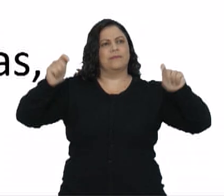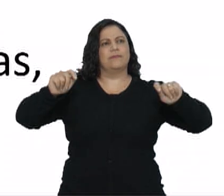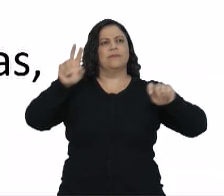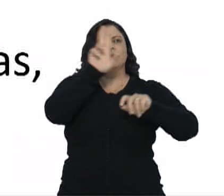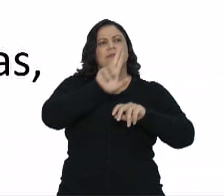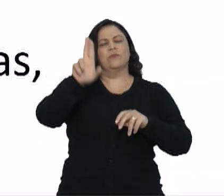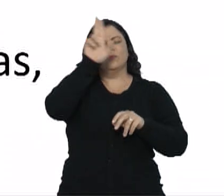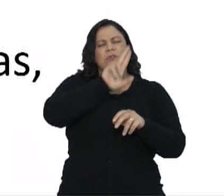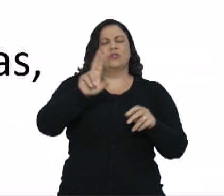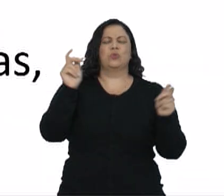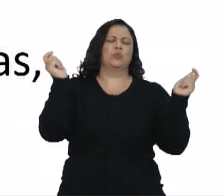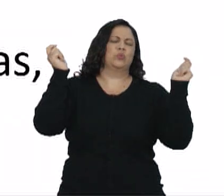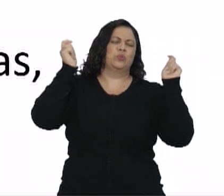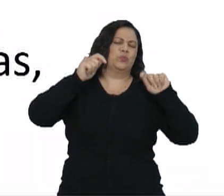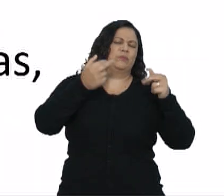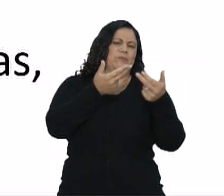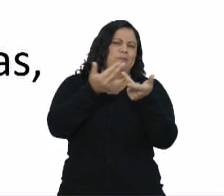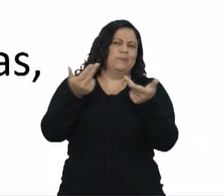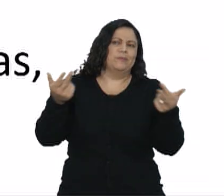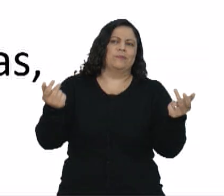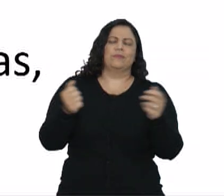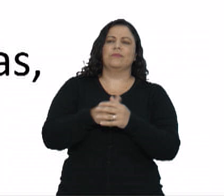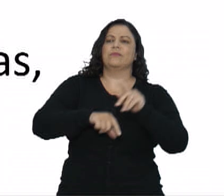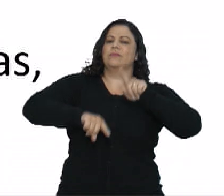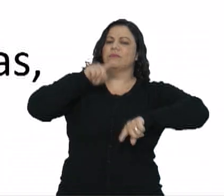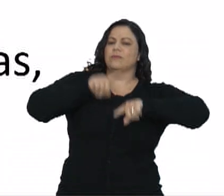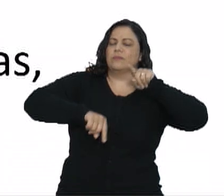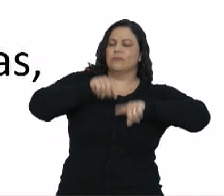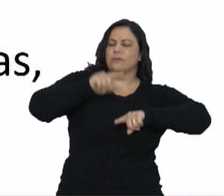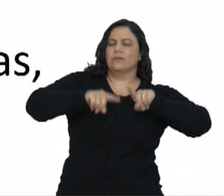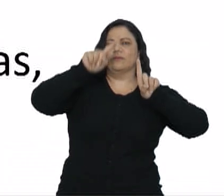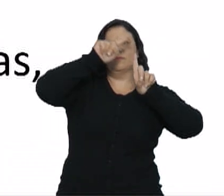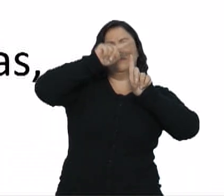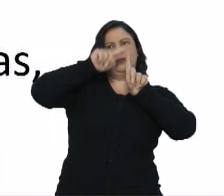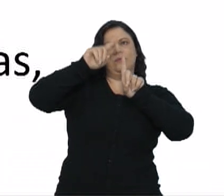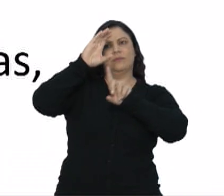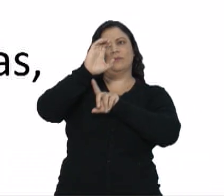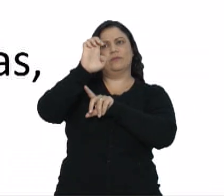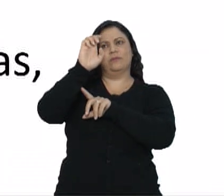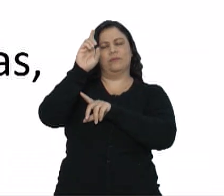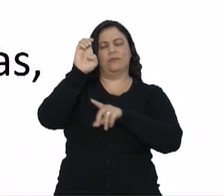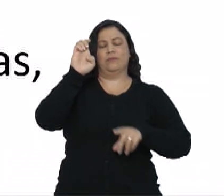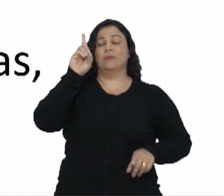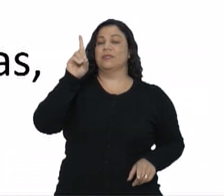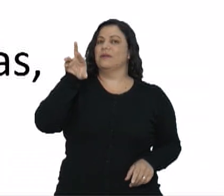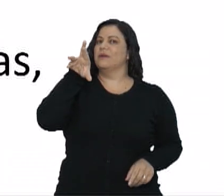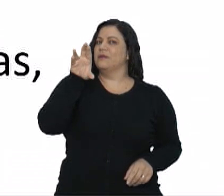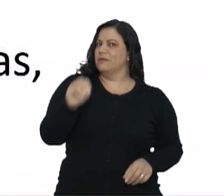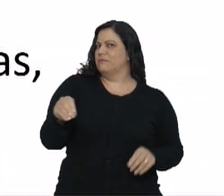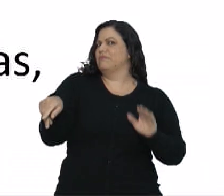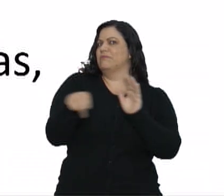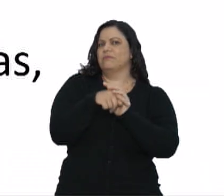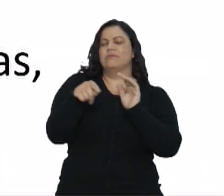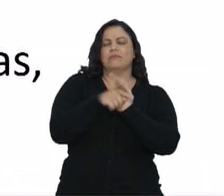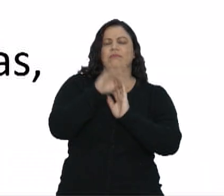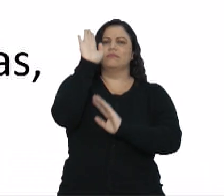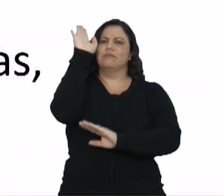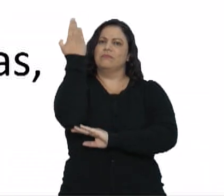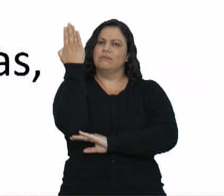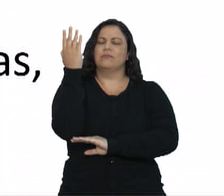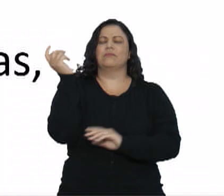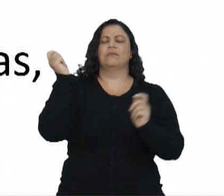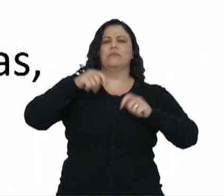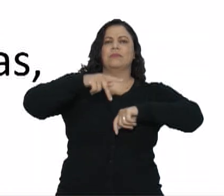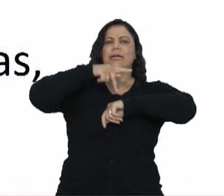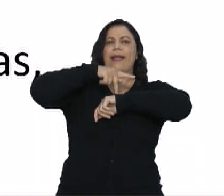Utilizou com grande vantagem materiais típicos como o cedro, que é uma espécie de madeira, a pedra-sabão, adaptando